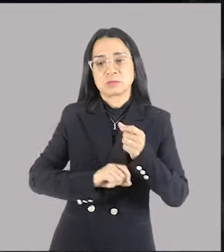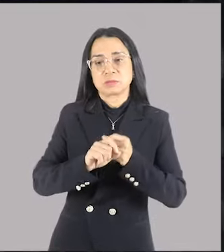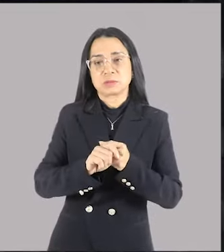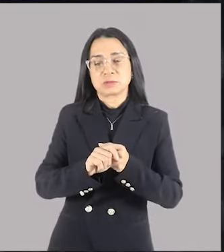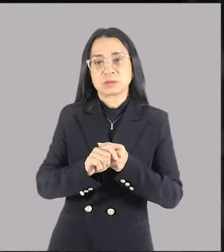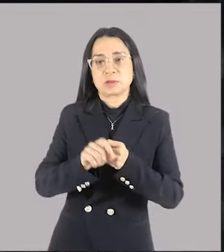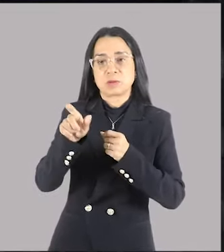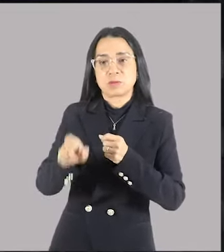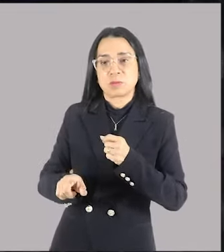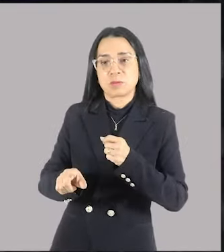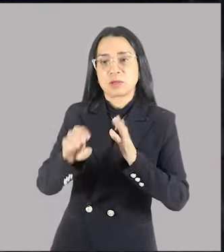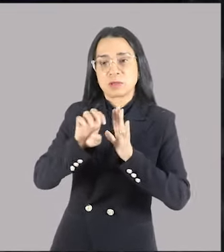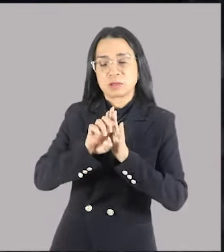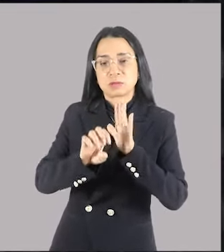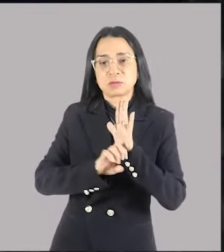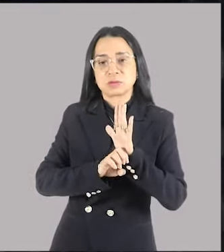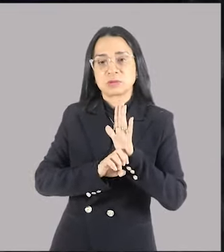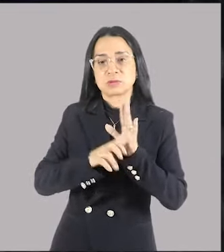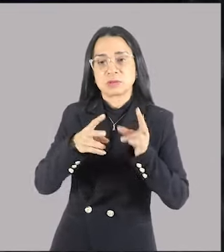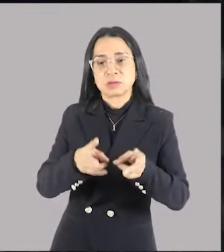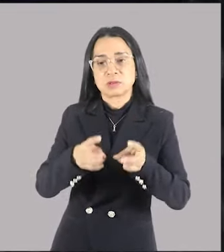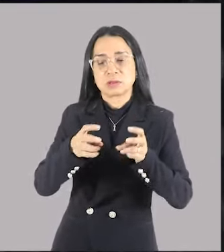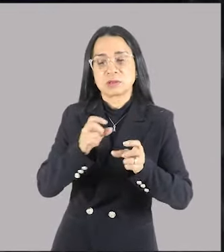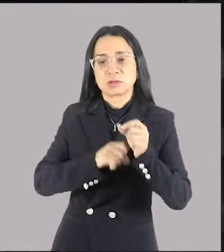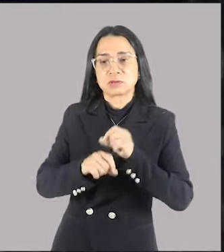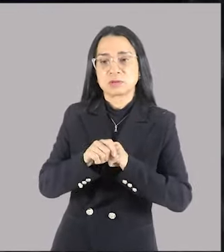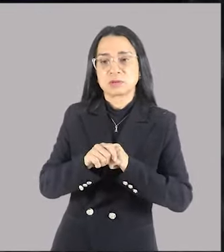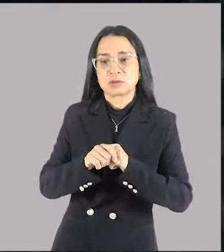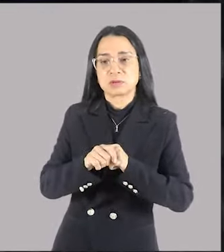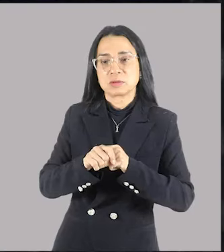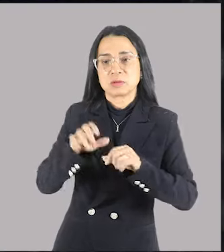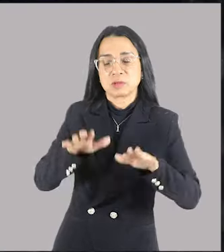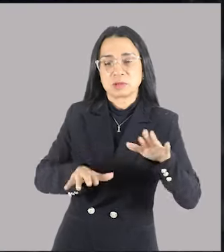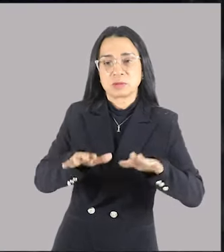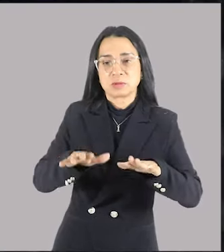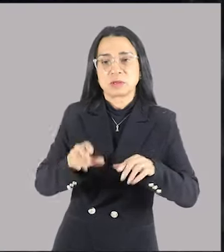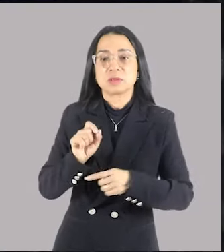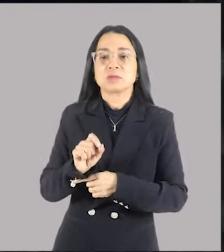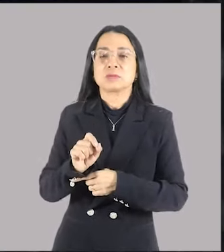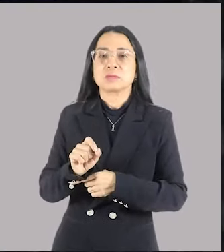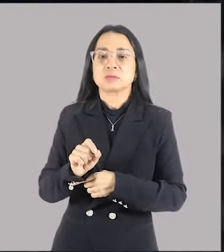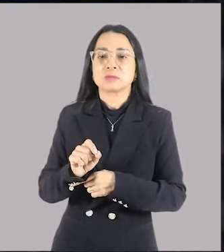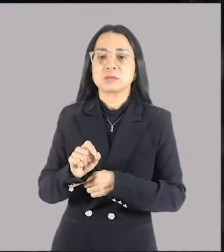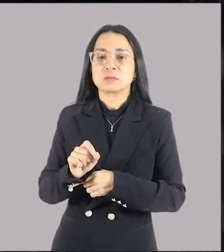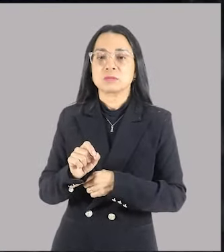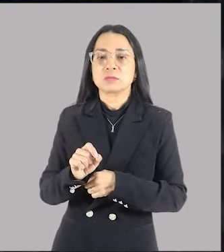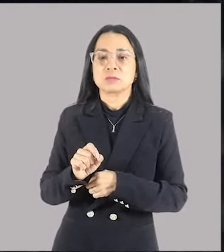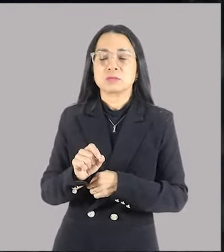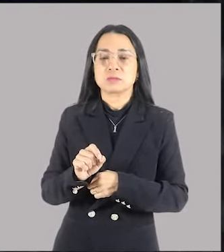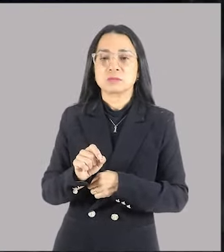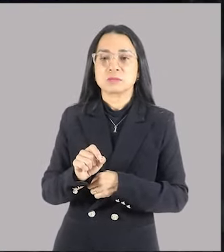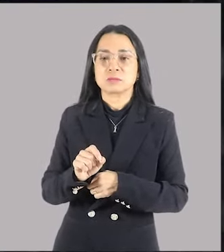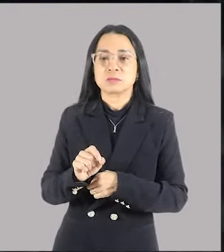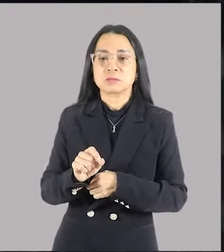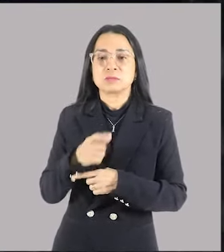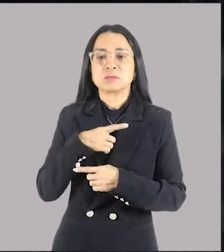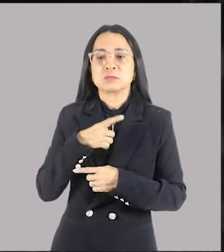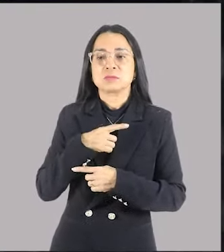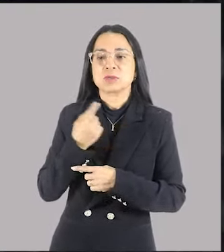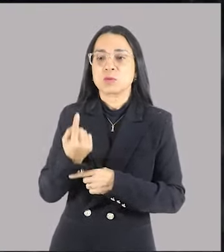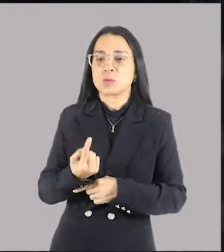Públicos estatutários que adquiriram estabilidade esses servidores públicos que adquiriram estabilidade